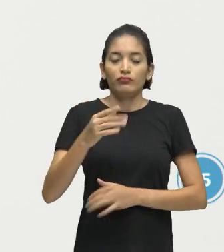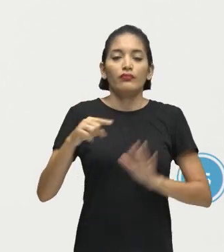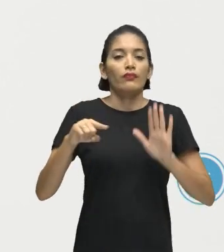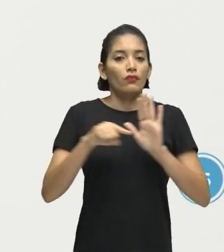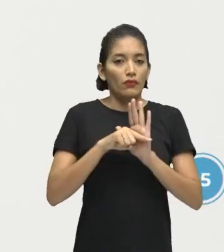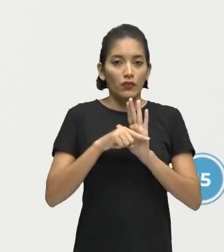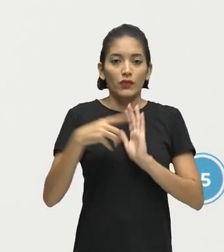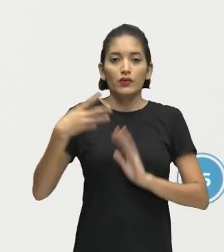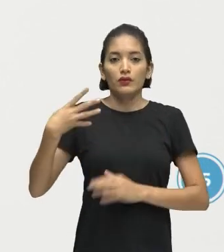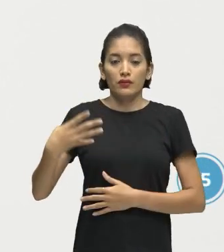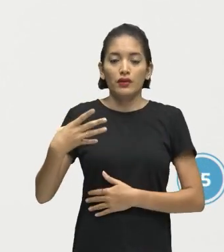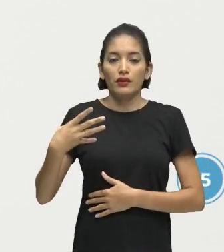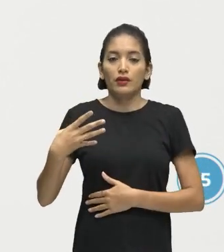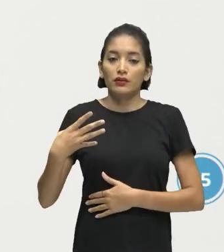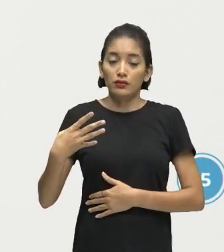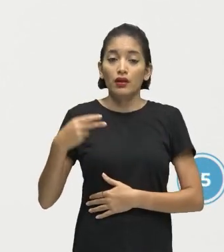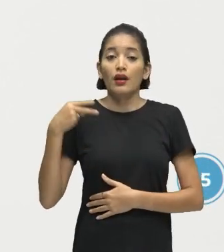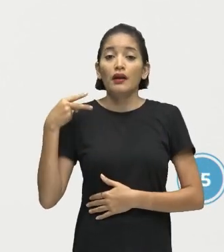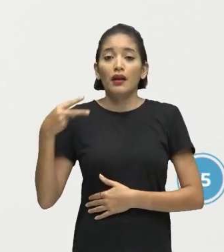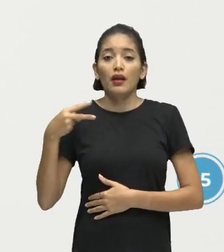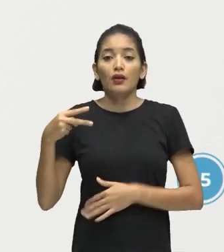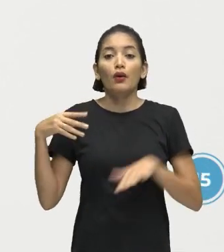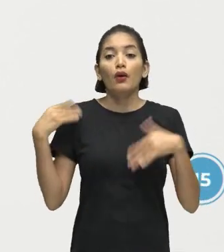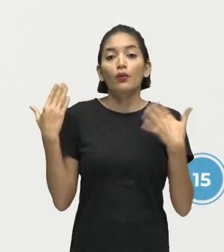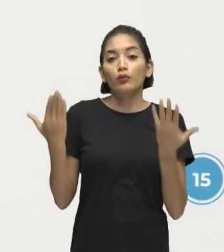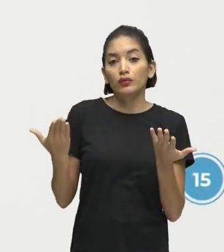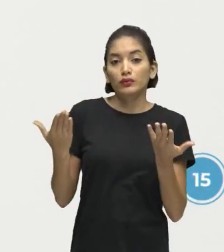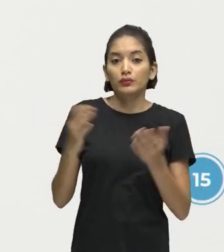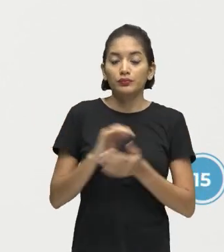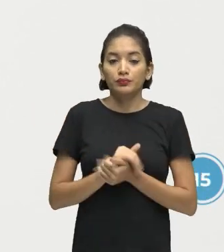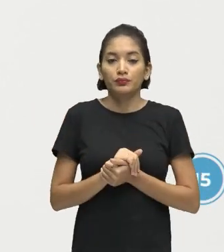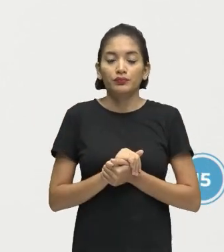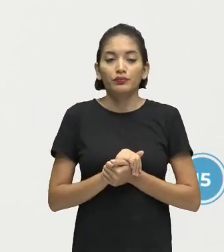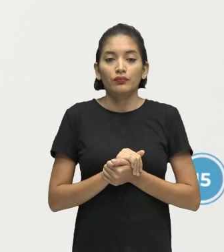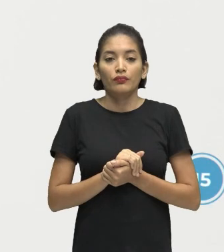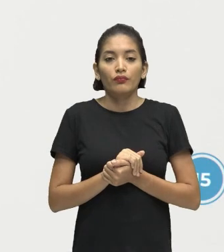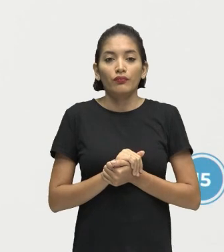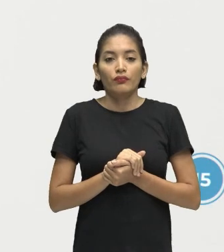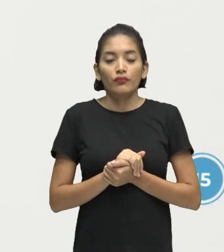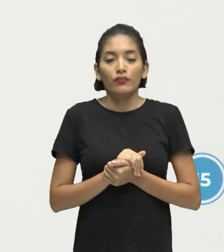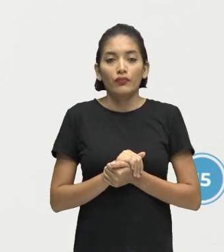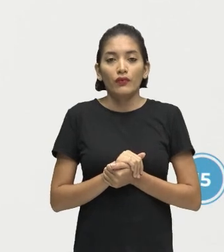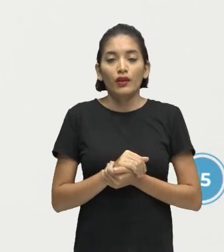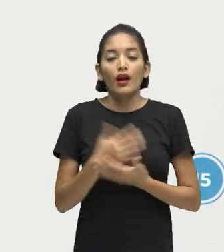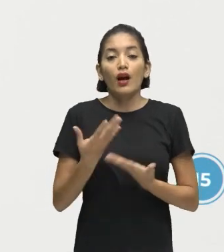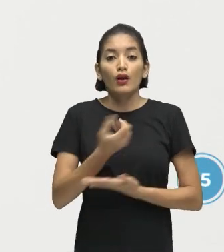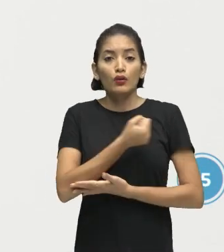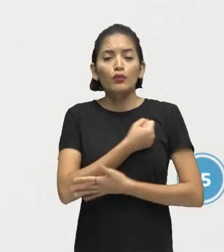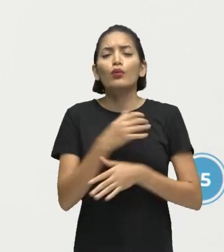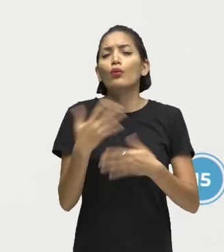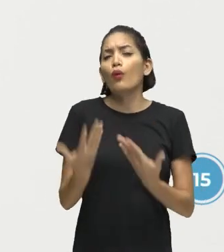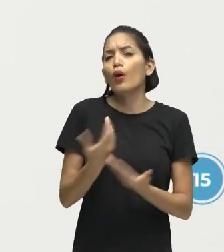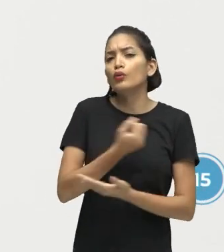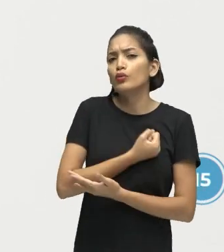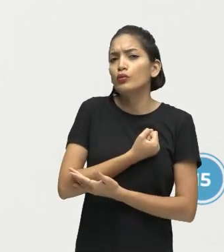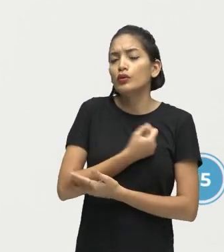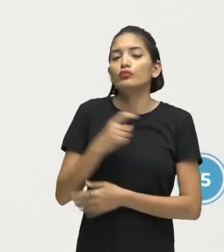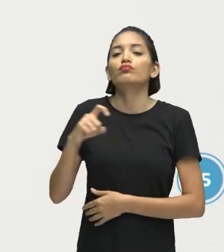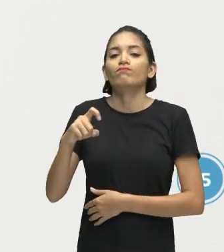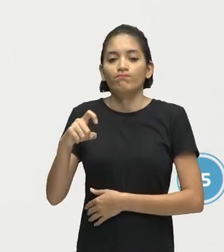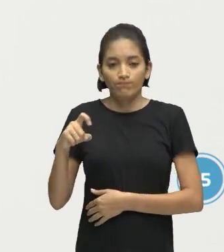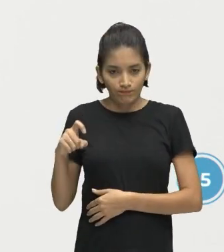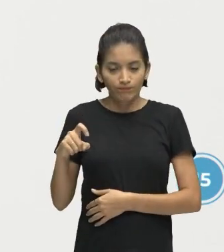menos 4 é igual, sinal de igual, a esse número. Que número? O